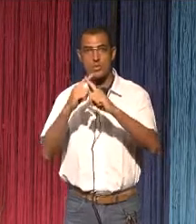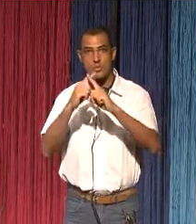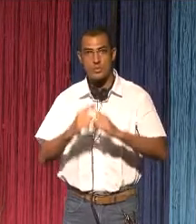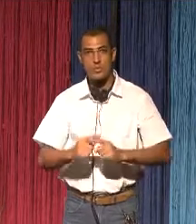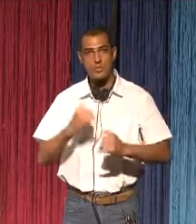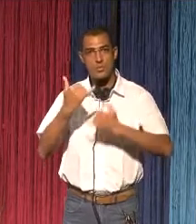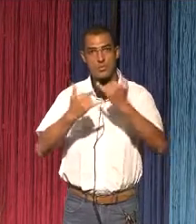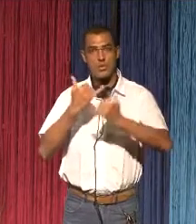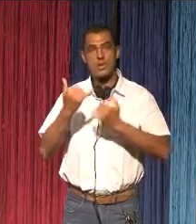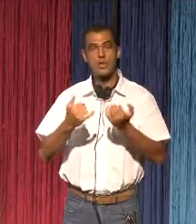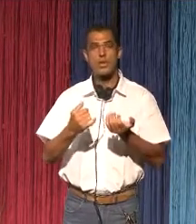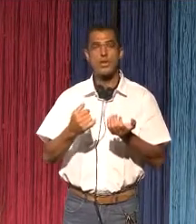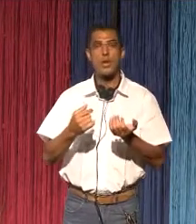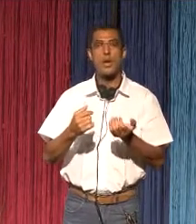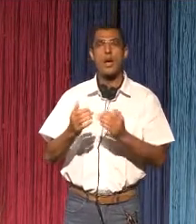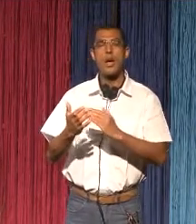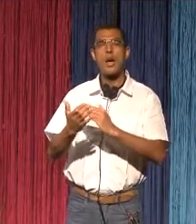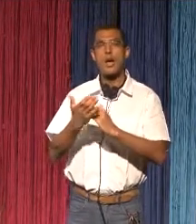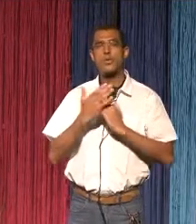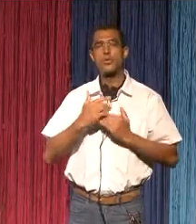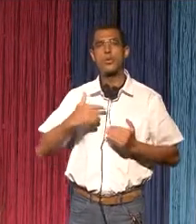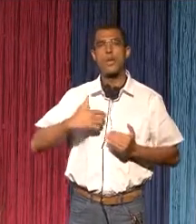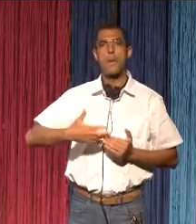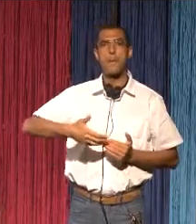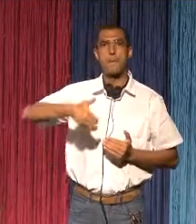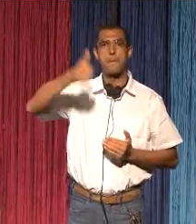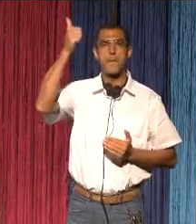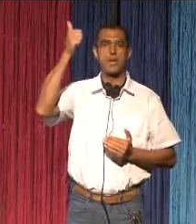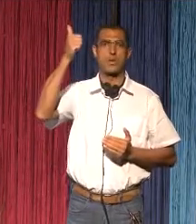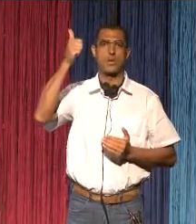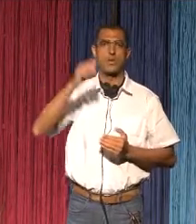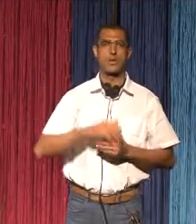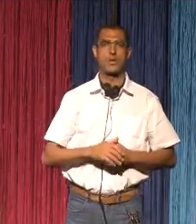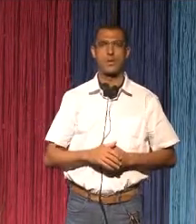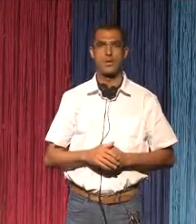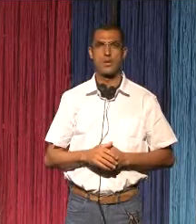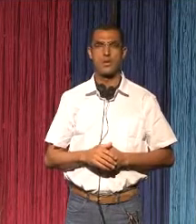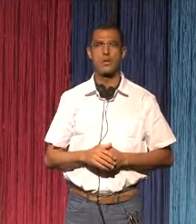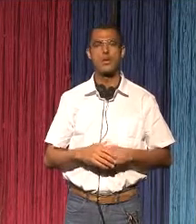jogar é você se tornar melhor, porque de fato, né,